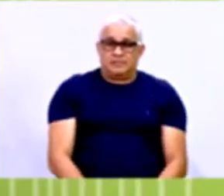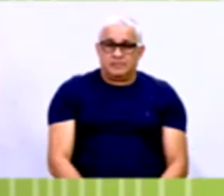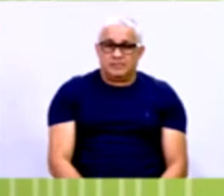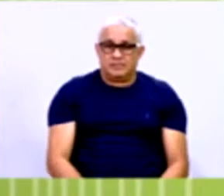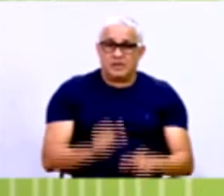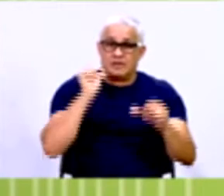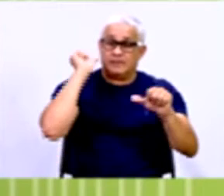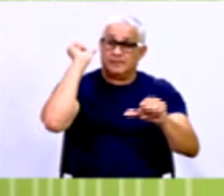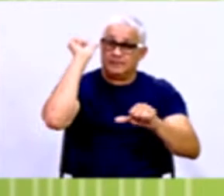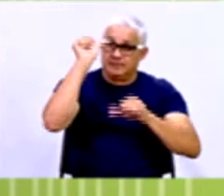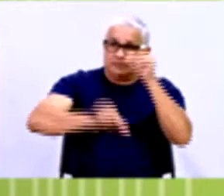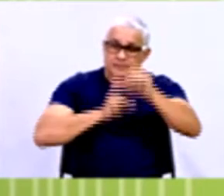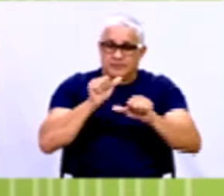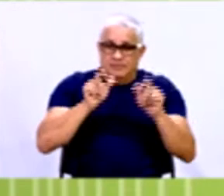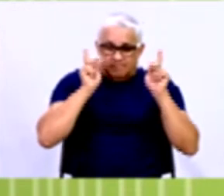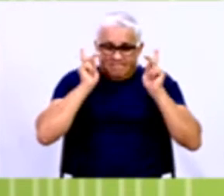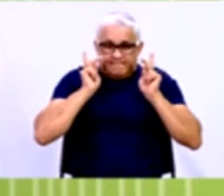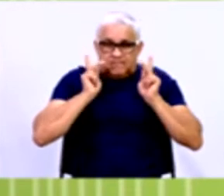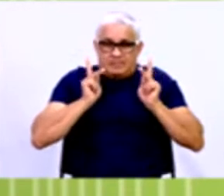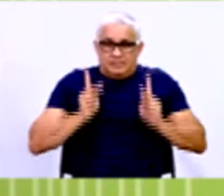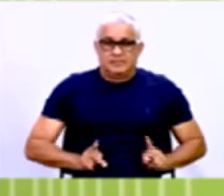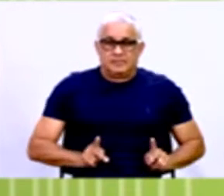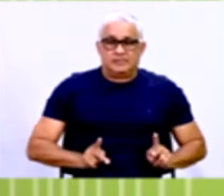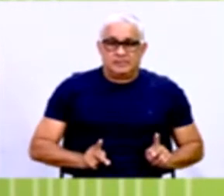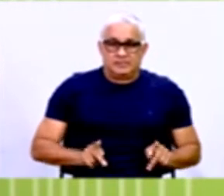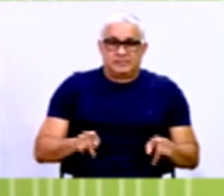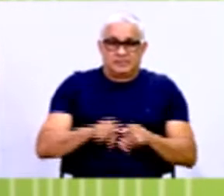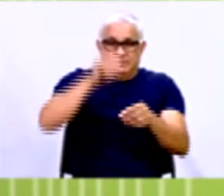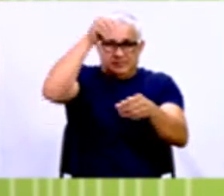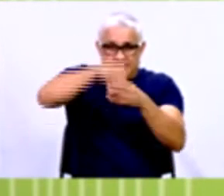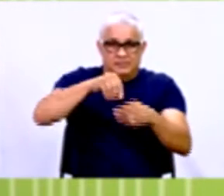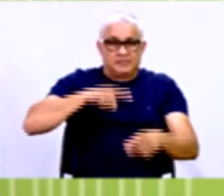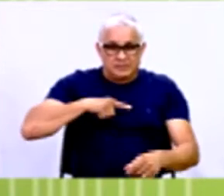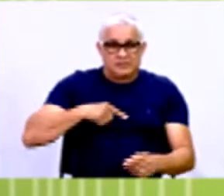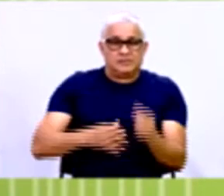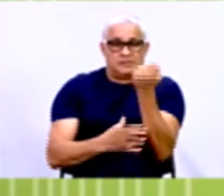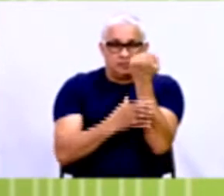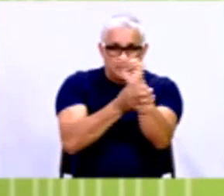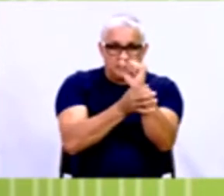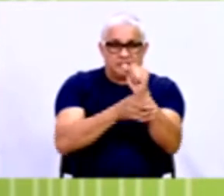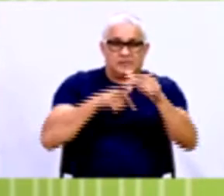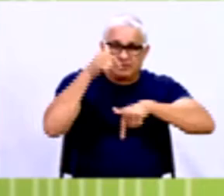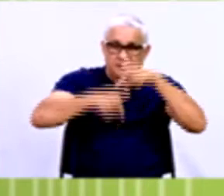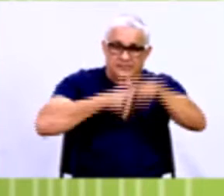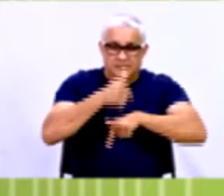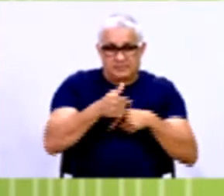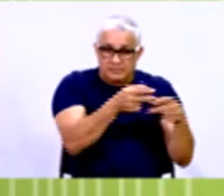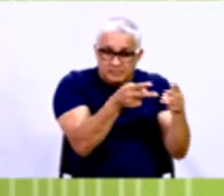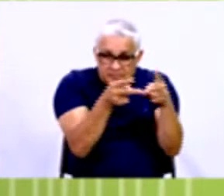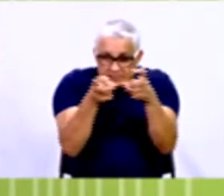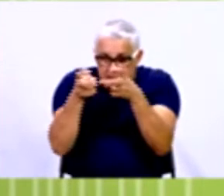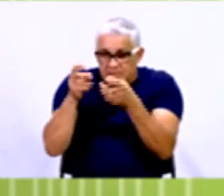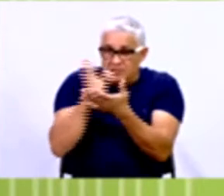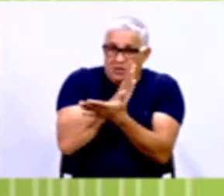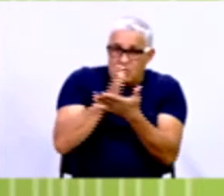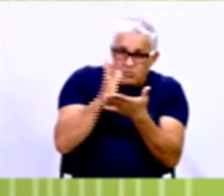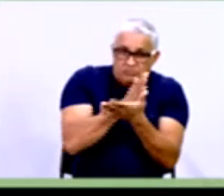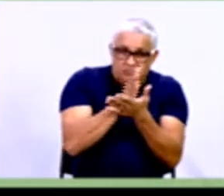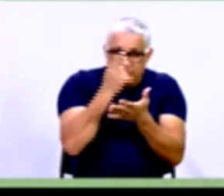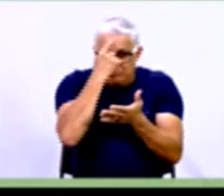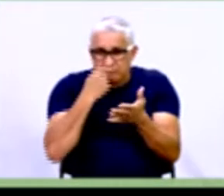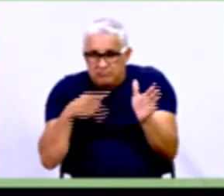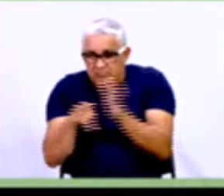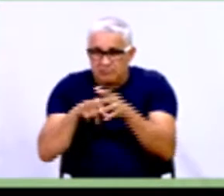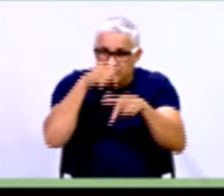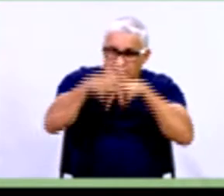uma mudança na postura, dentre elas está segurança do trabalho. Então, nós vamos observar aqui algumas características do